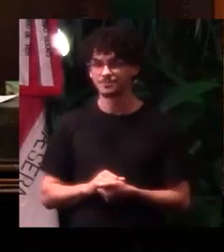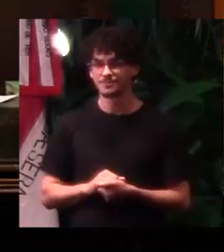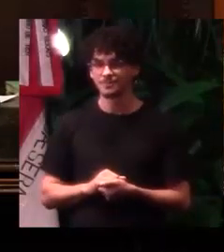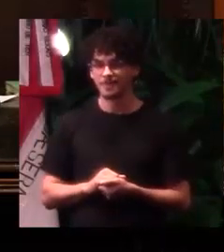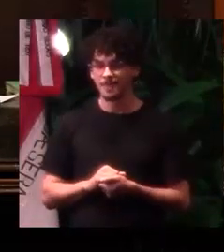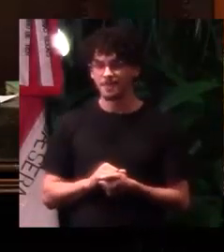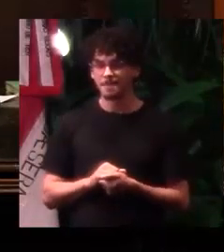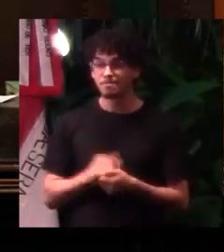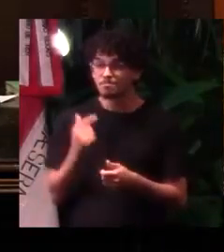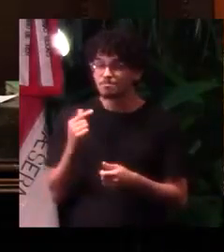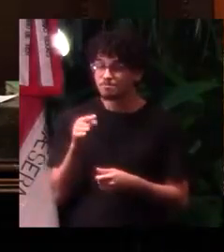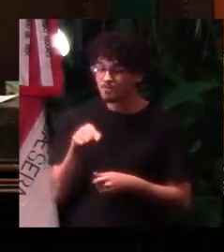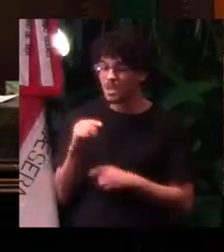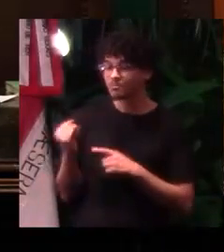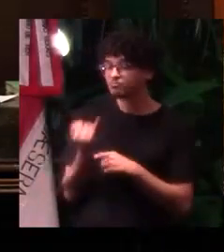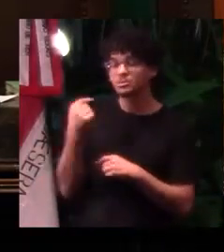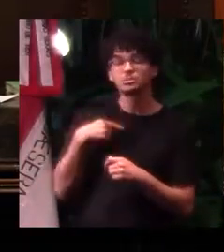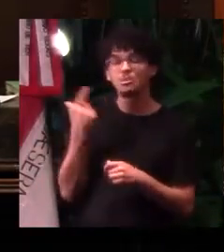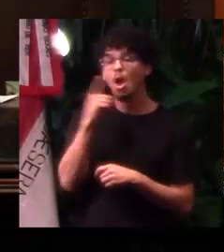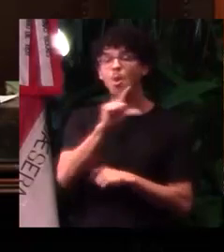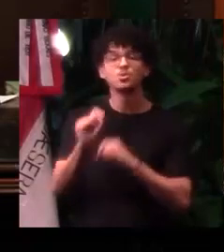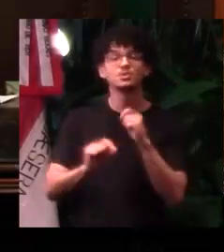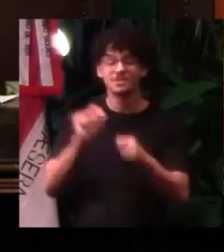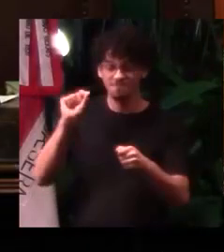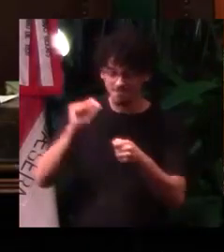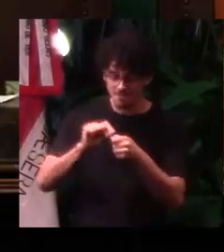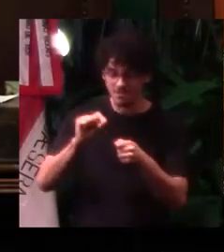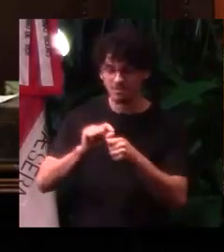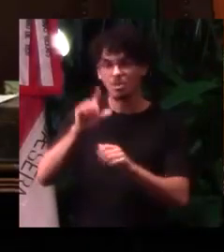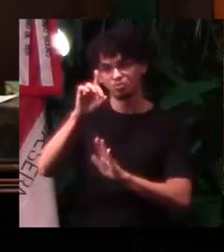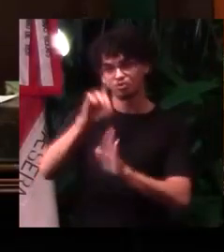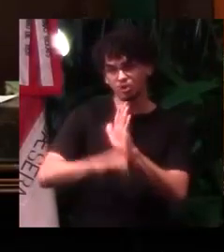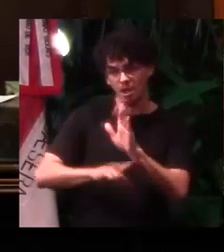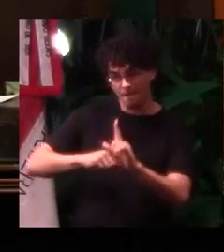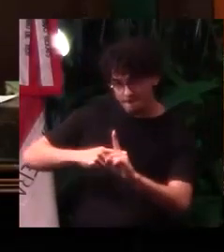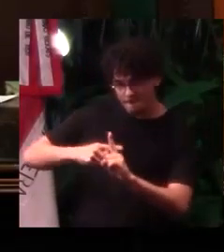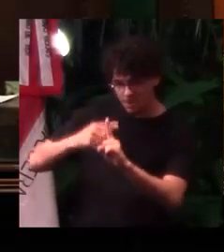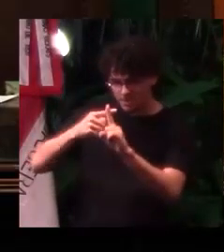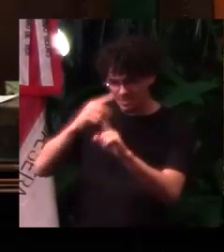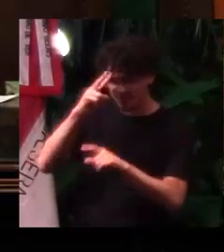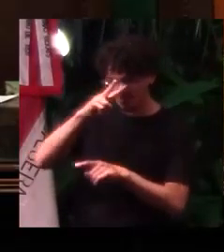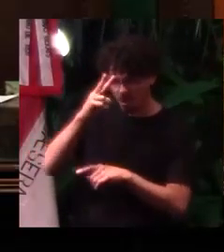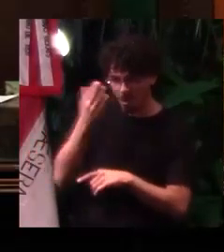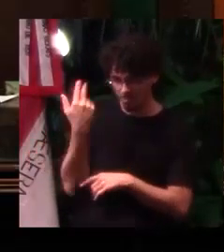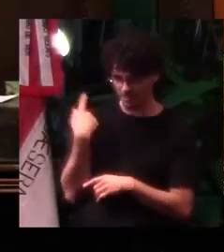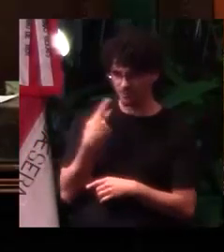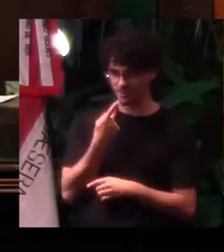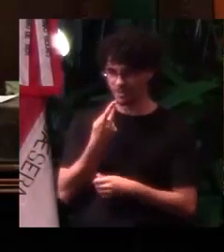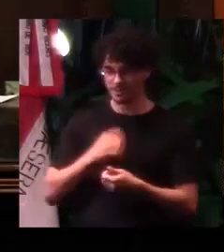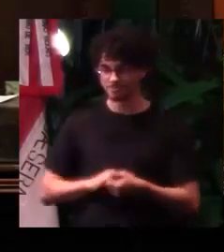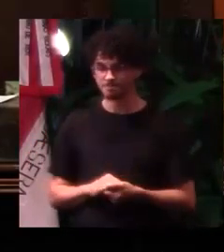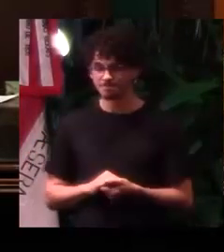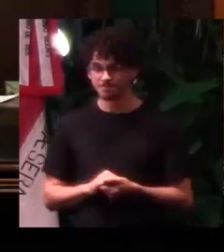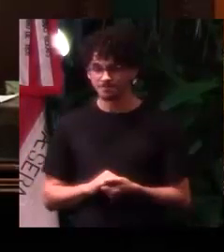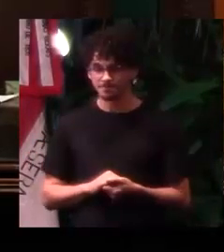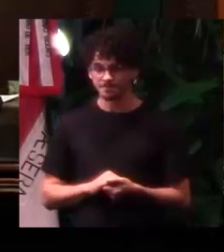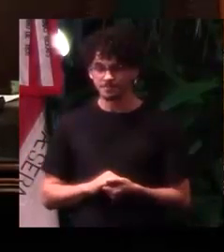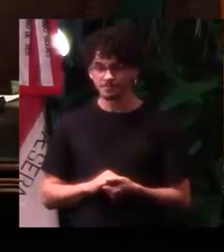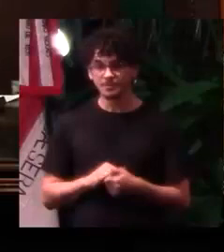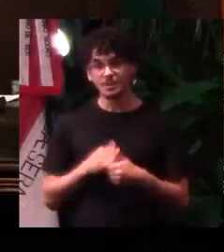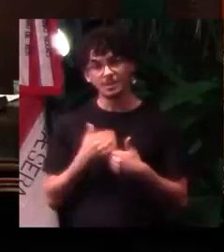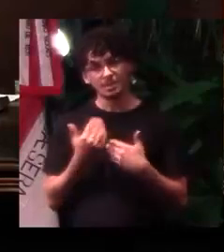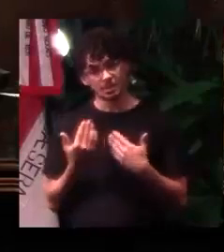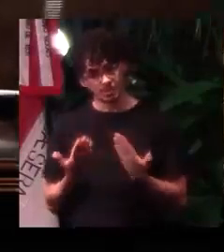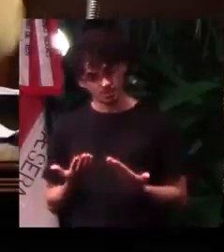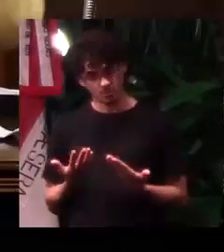para a realização desse direito positivo de que eu falei para vocês aqui anteriormente. Ao